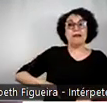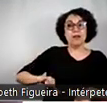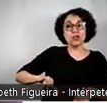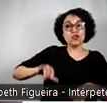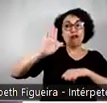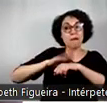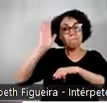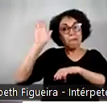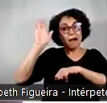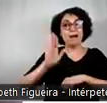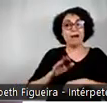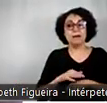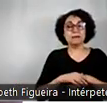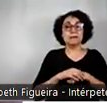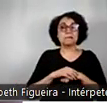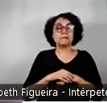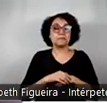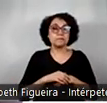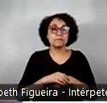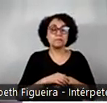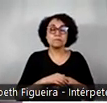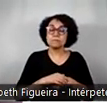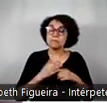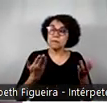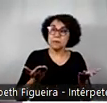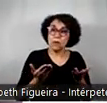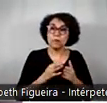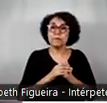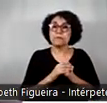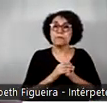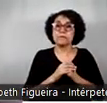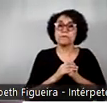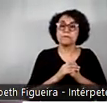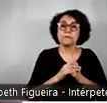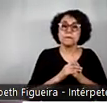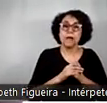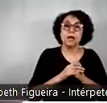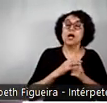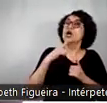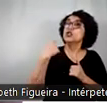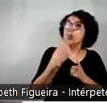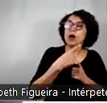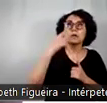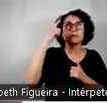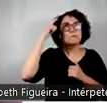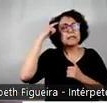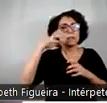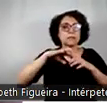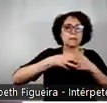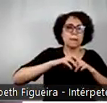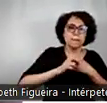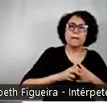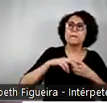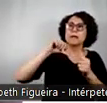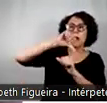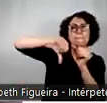Brasil. Então, assim, pouco falando assim, né, pensando, né, da interculturalidade, de uma ética, de um processo de